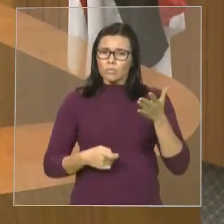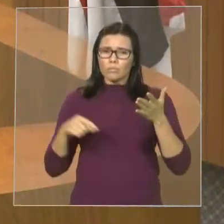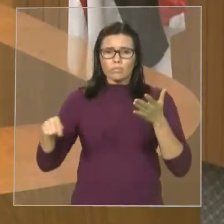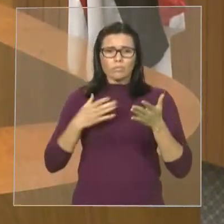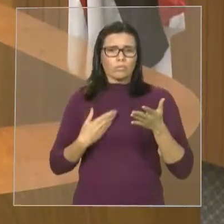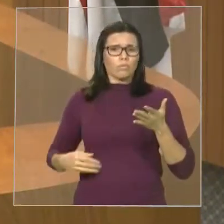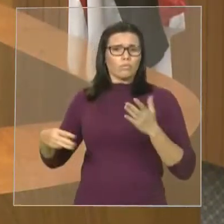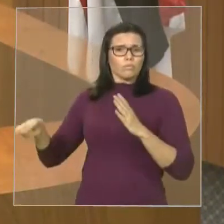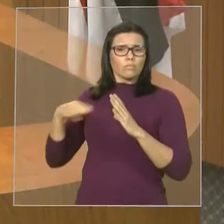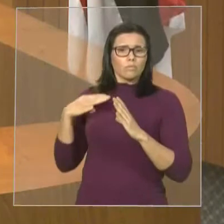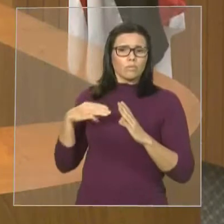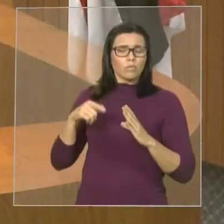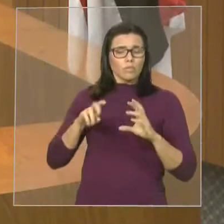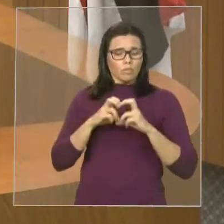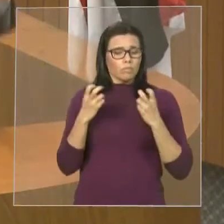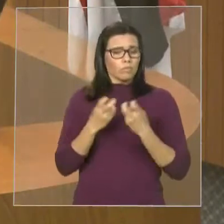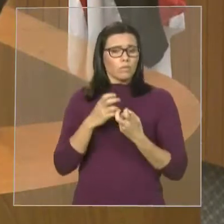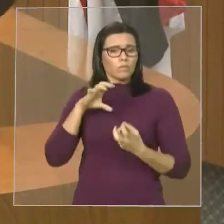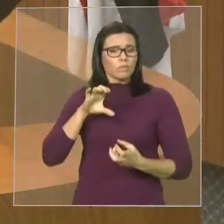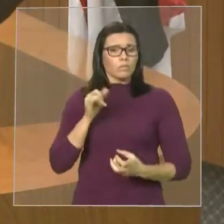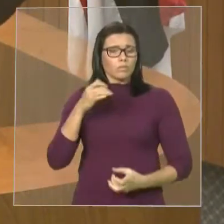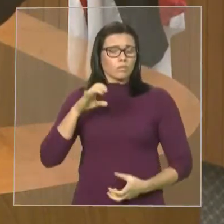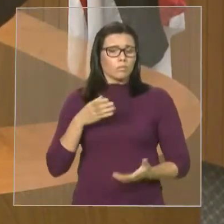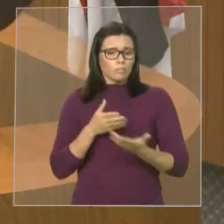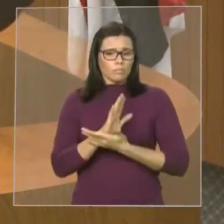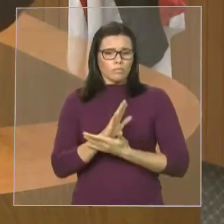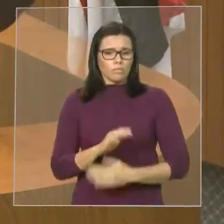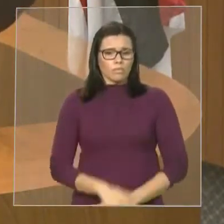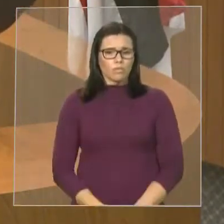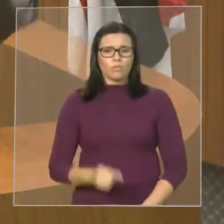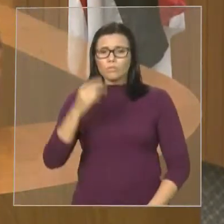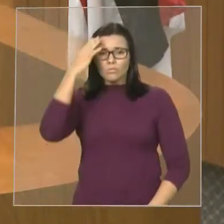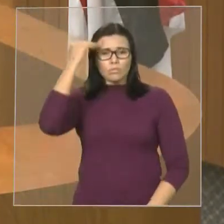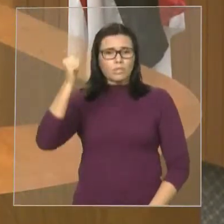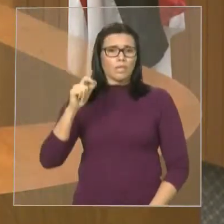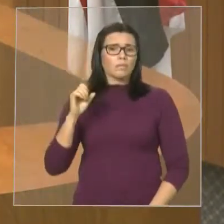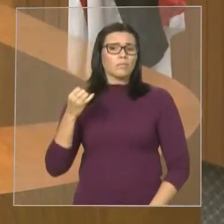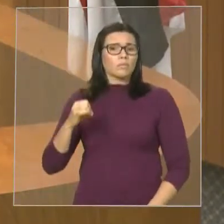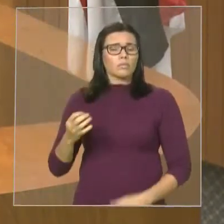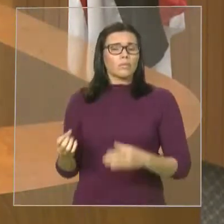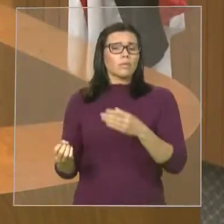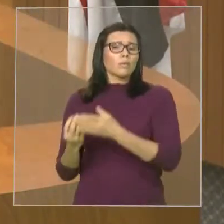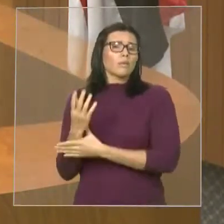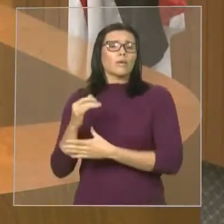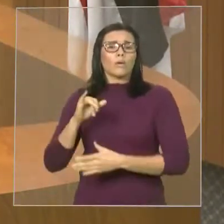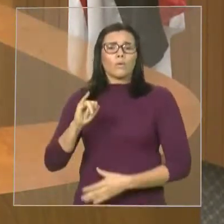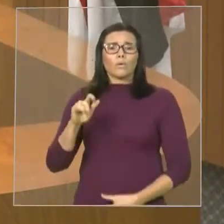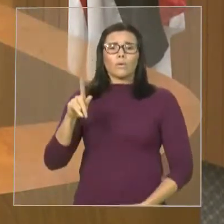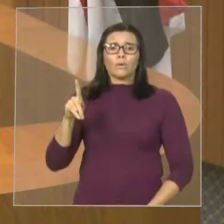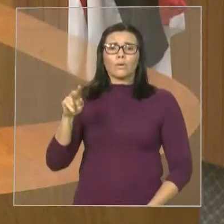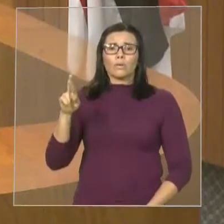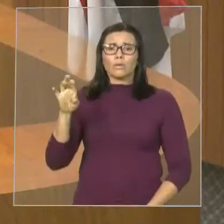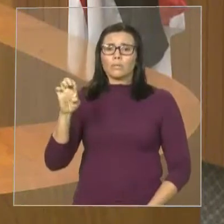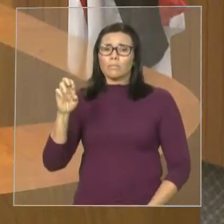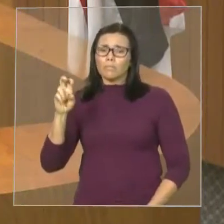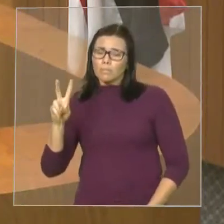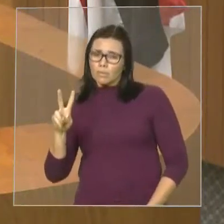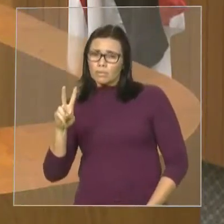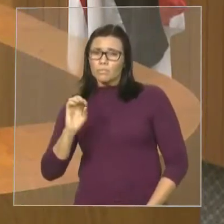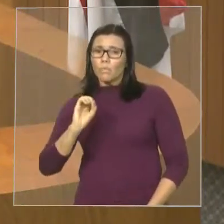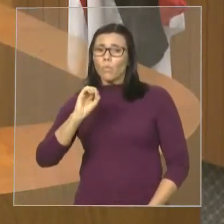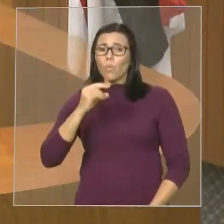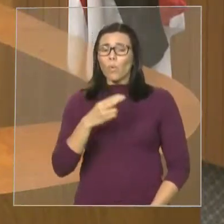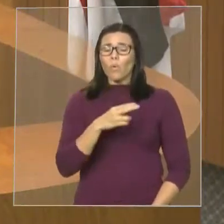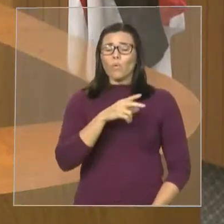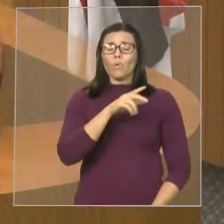Justiça, não se sabe se a unidade gestora é o IPREV que está sendo criado ou se é o FEPA, que passa a ser tão somente um fundo